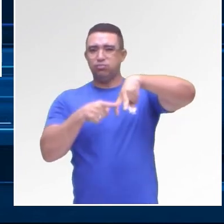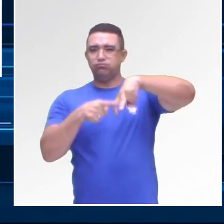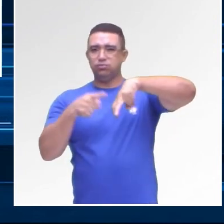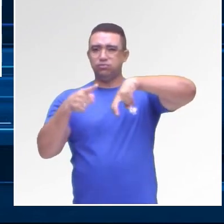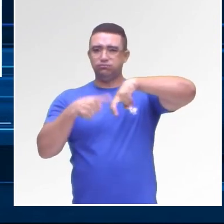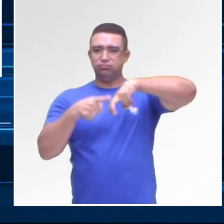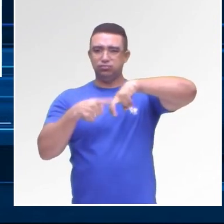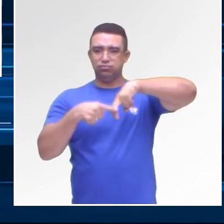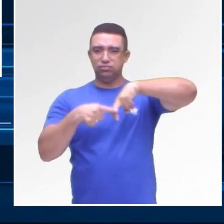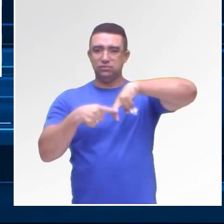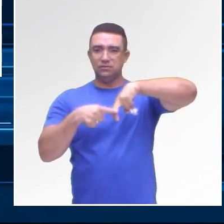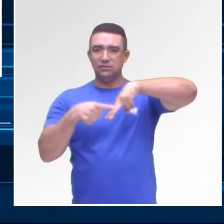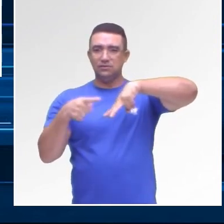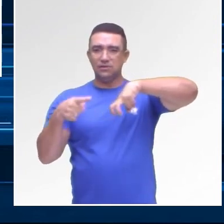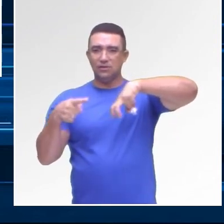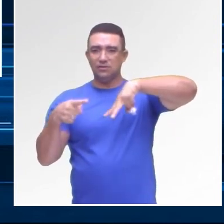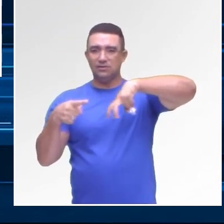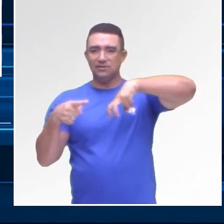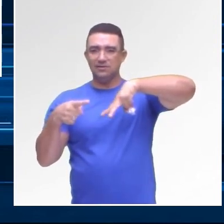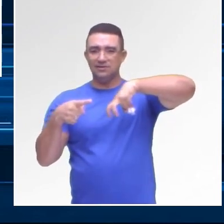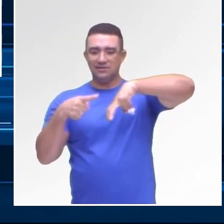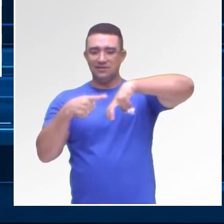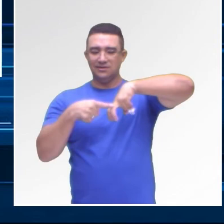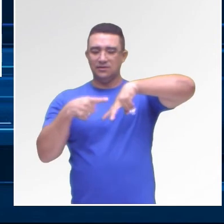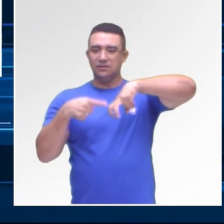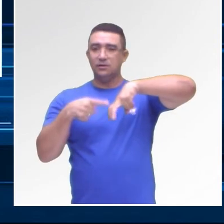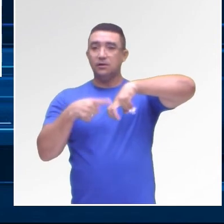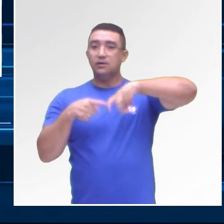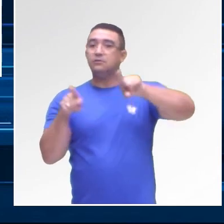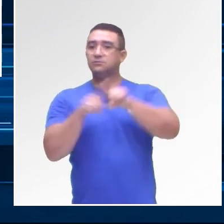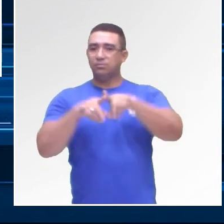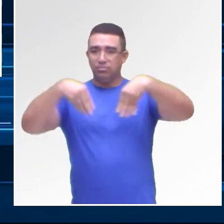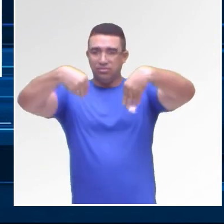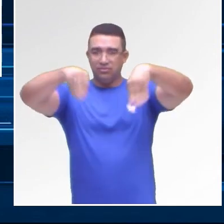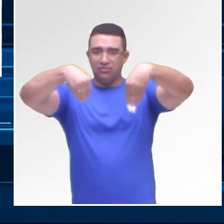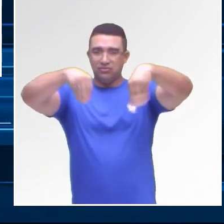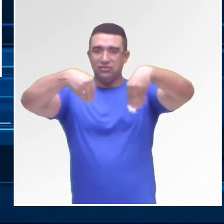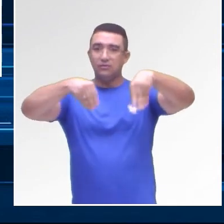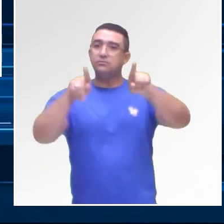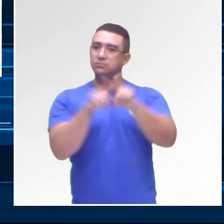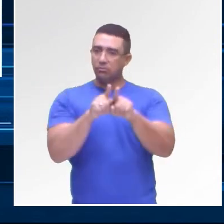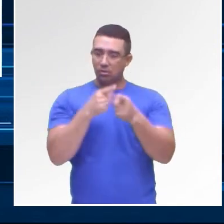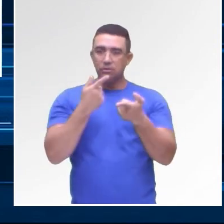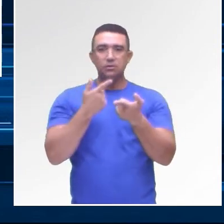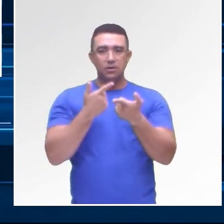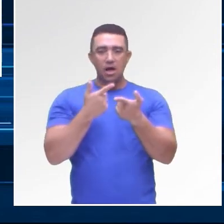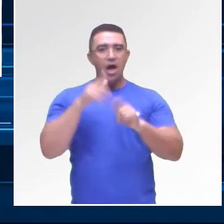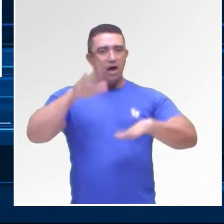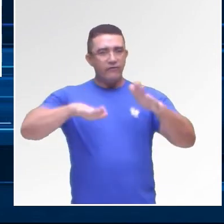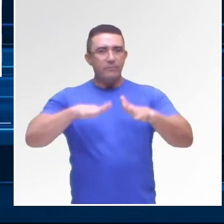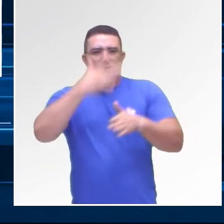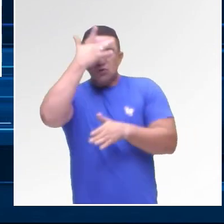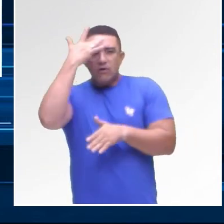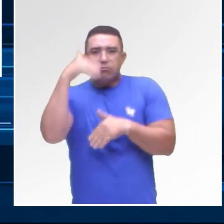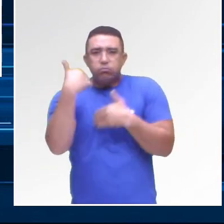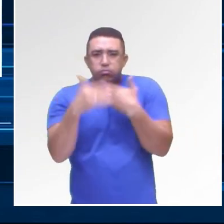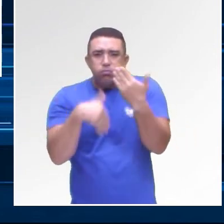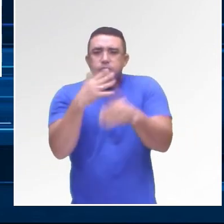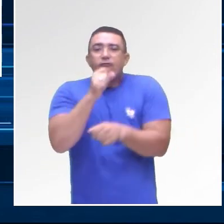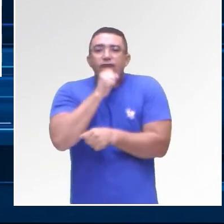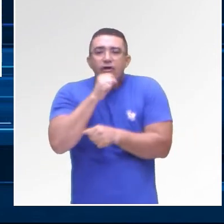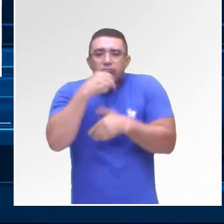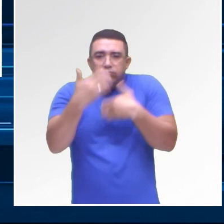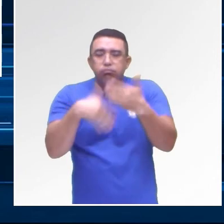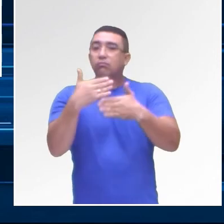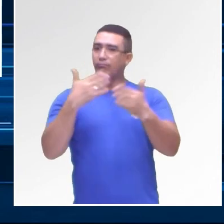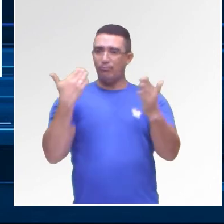sabe que a flexibilidade a gente perde durante o nosso desenvolvimento, é normal, tá? Mas se a